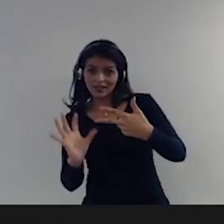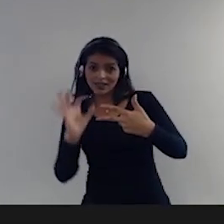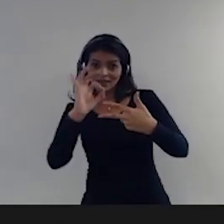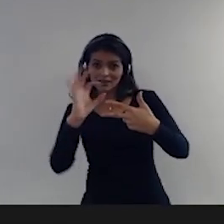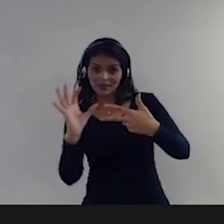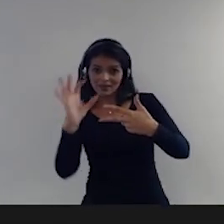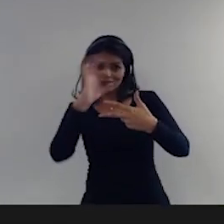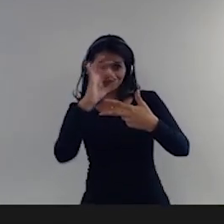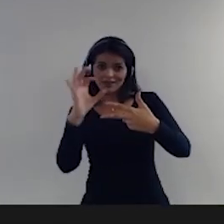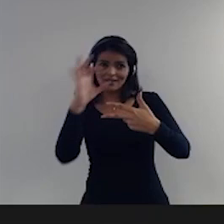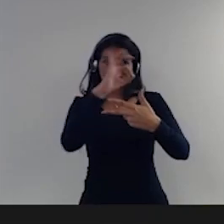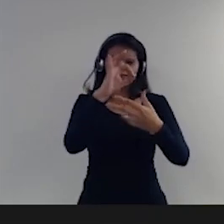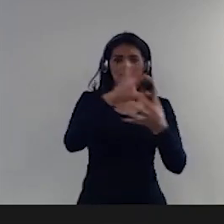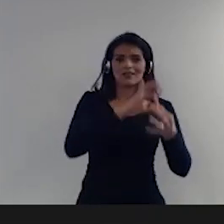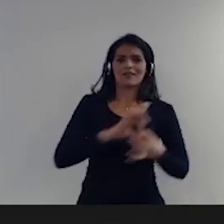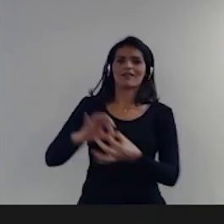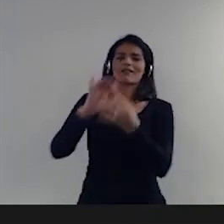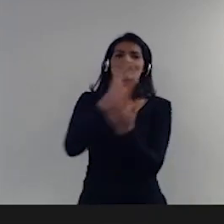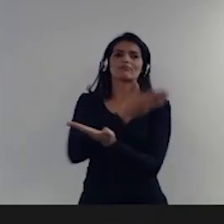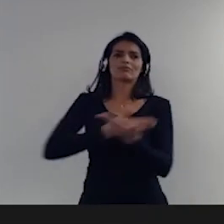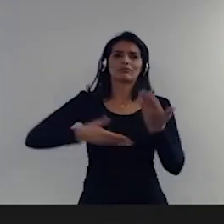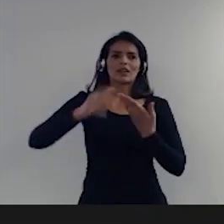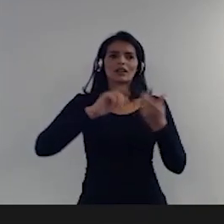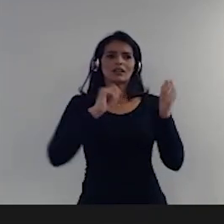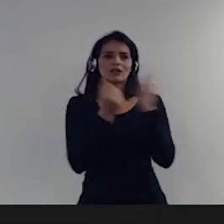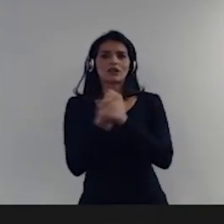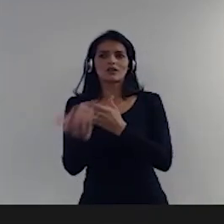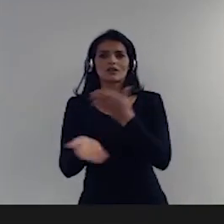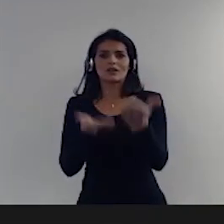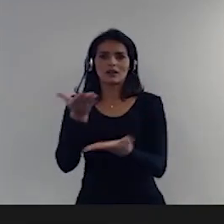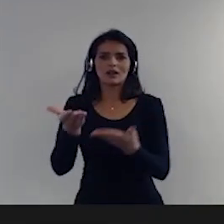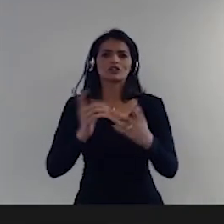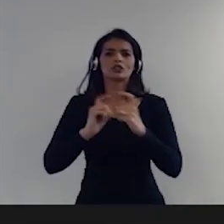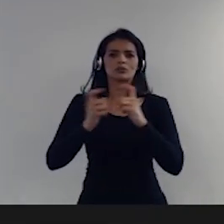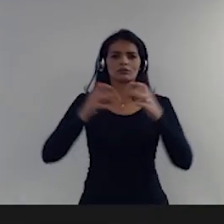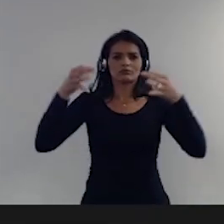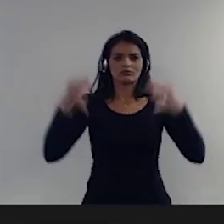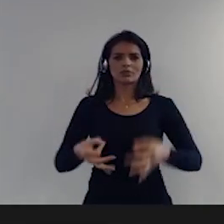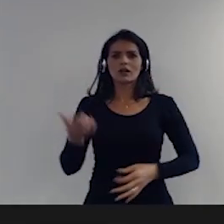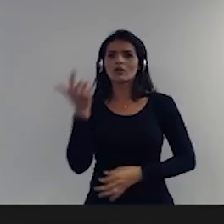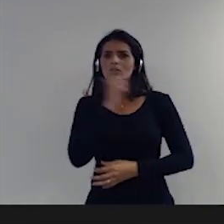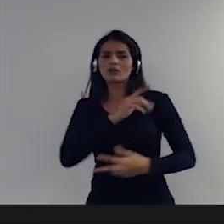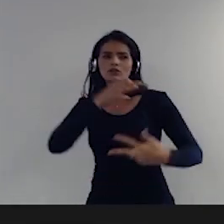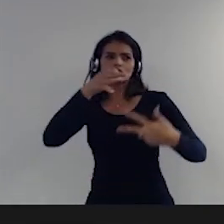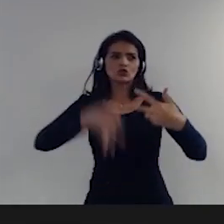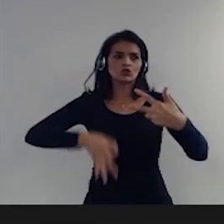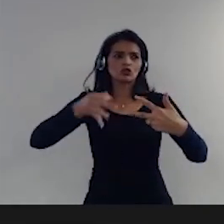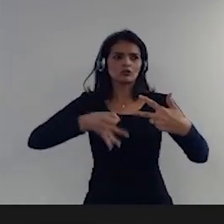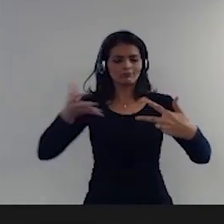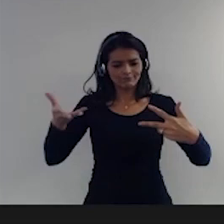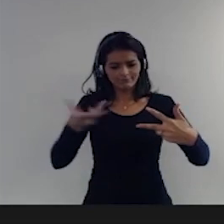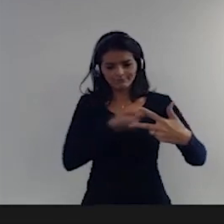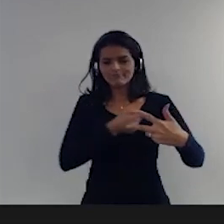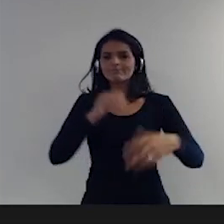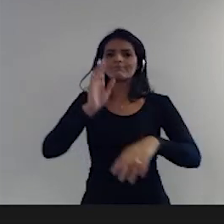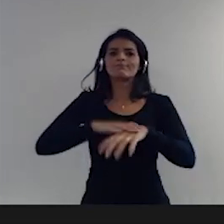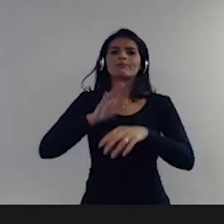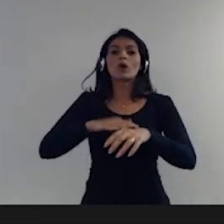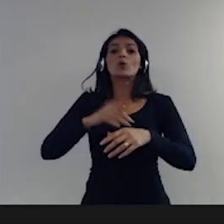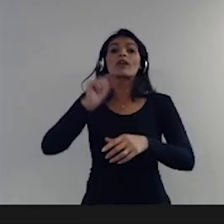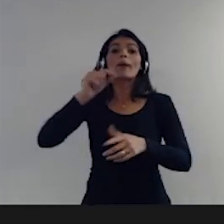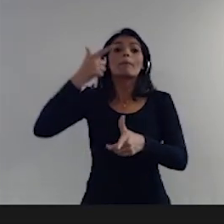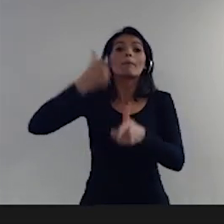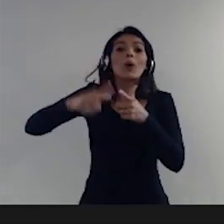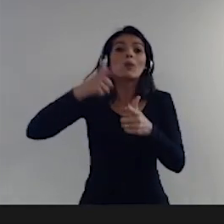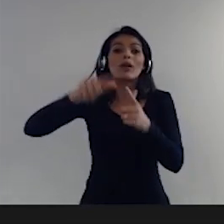sistemas e um adequado tratamento na via administrativa para que se chegue ao judiciário realmente aquilo que configure um conflito, e